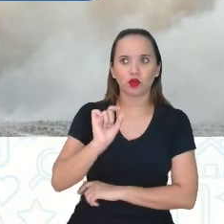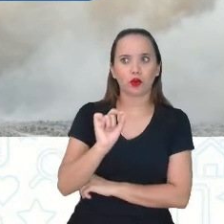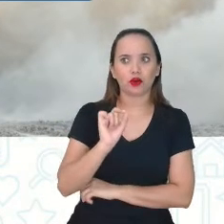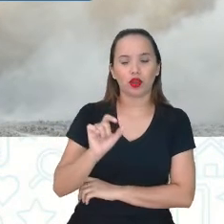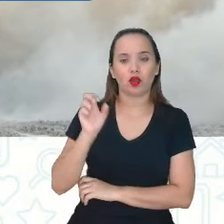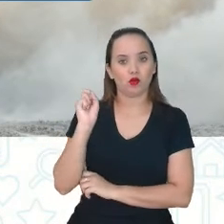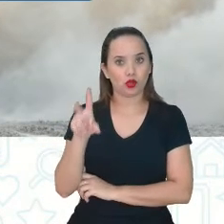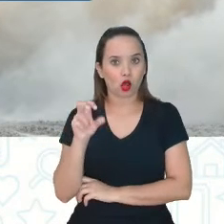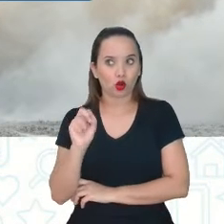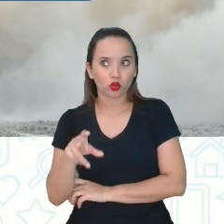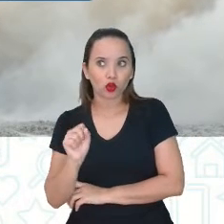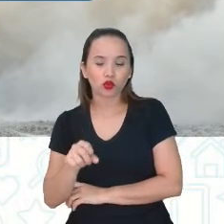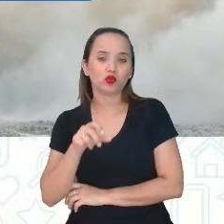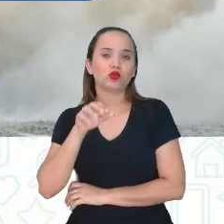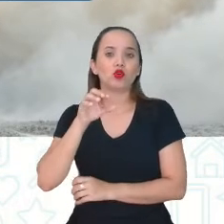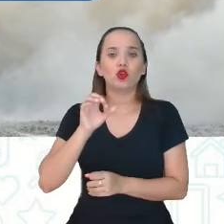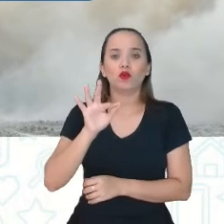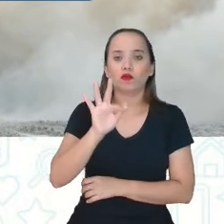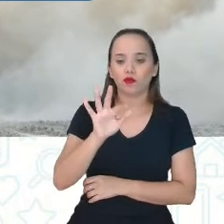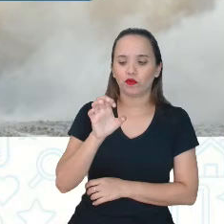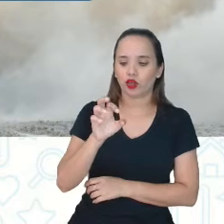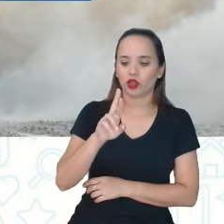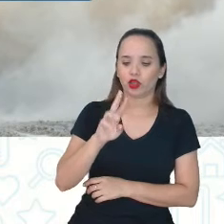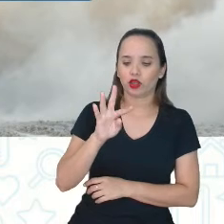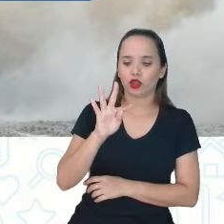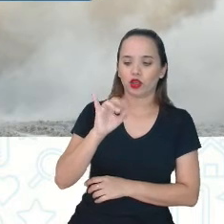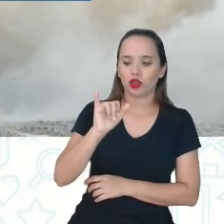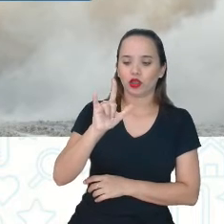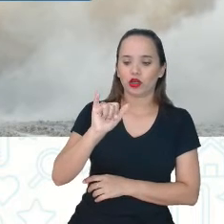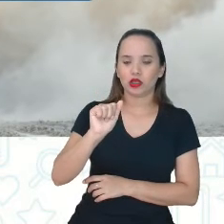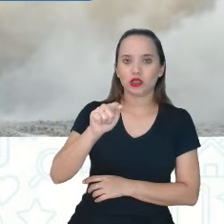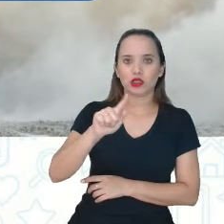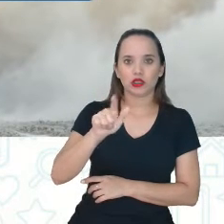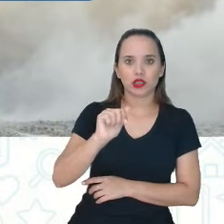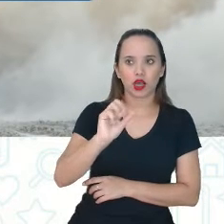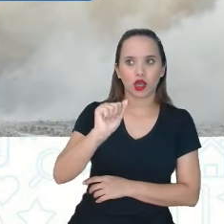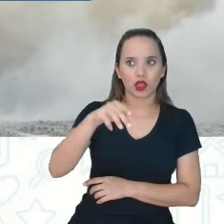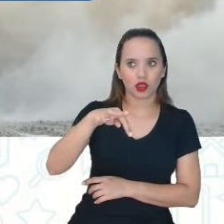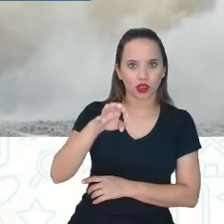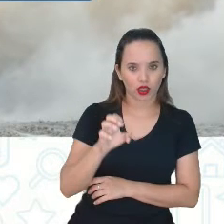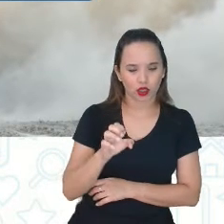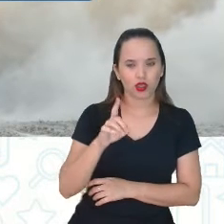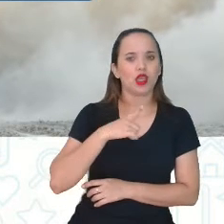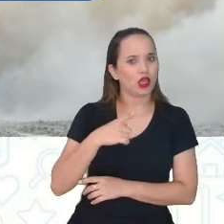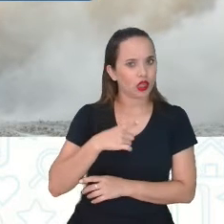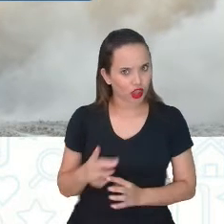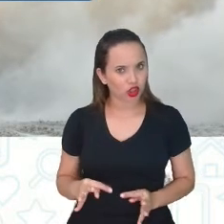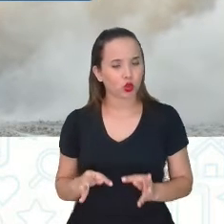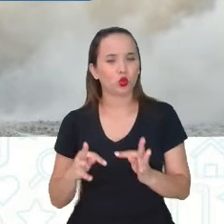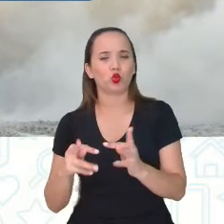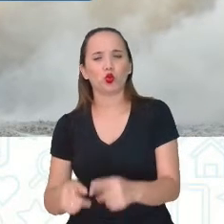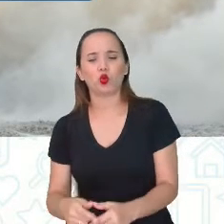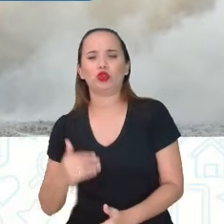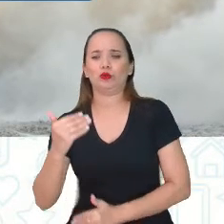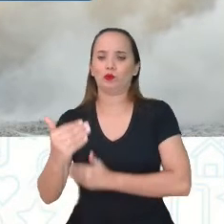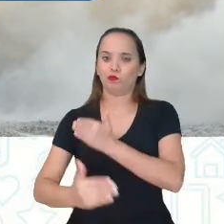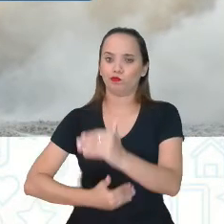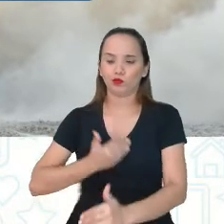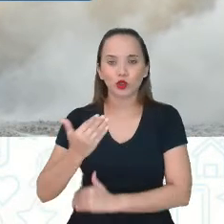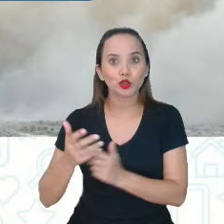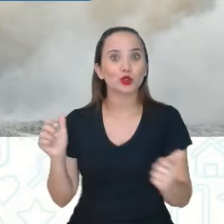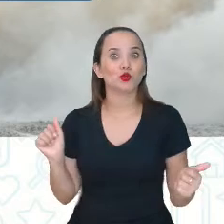os agrotóxicos também, né, que vem com todo esse aparato aí, né, todo esse